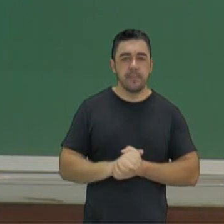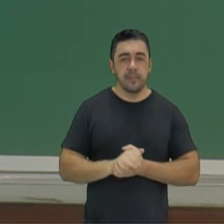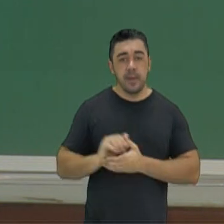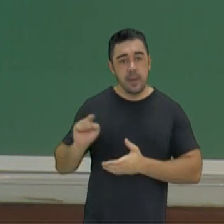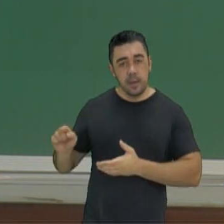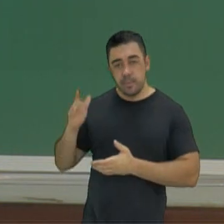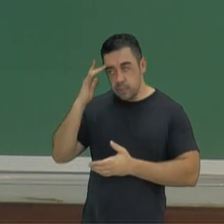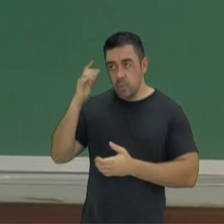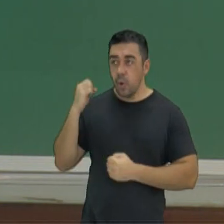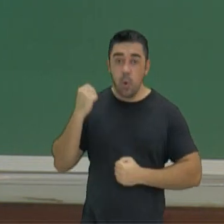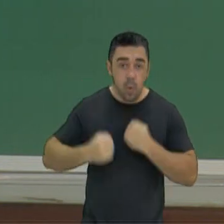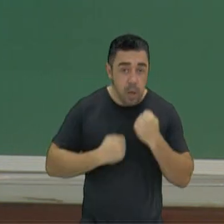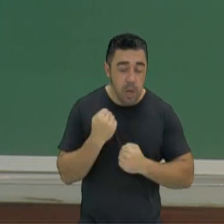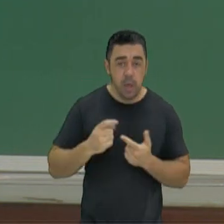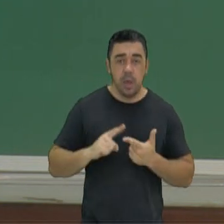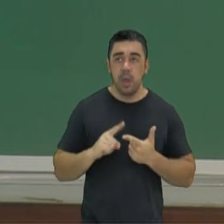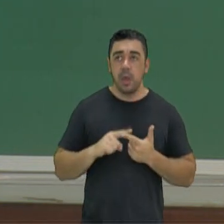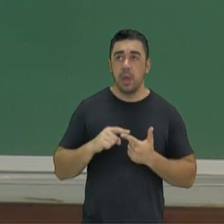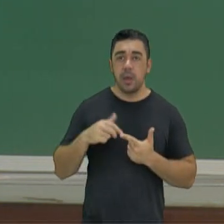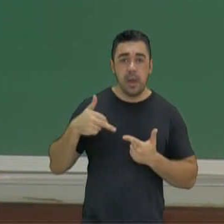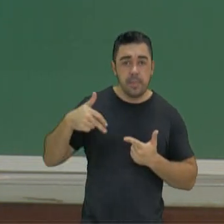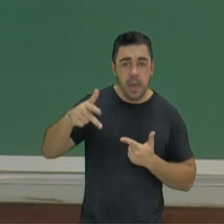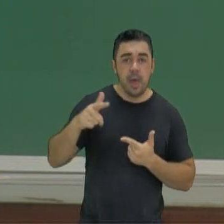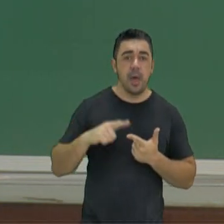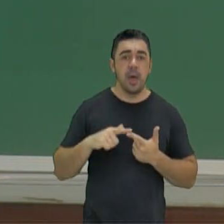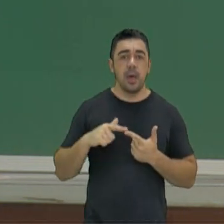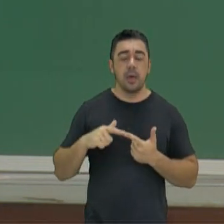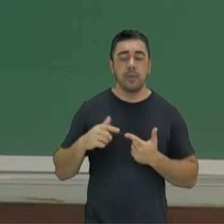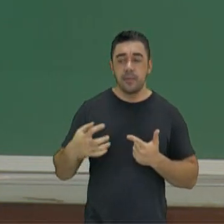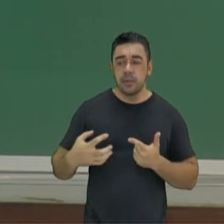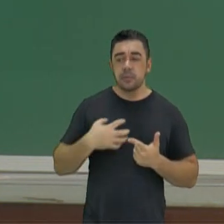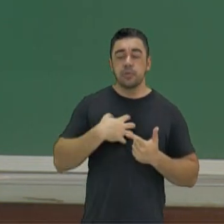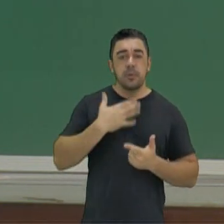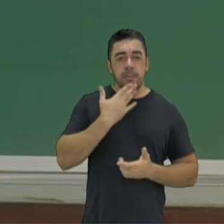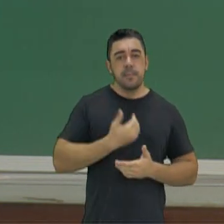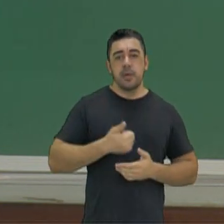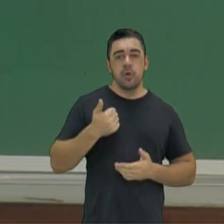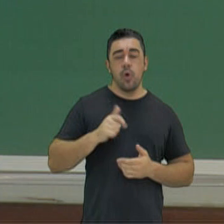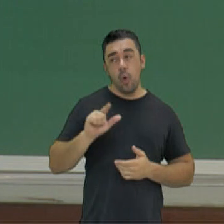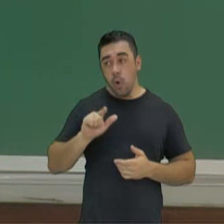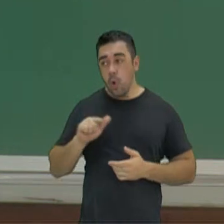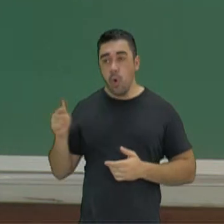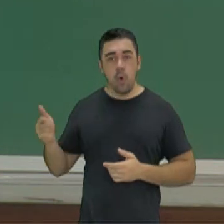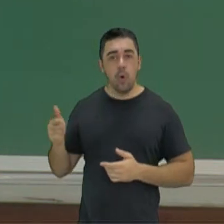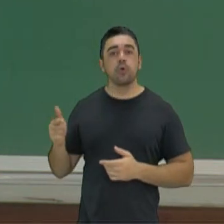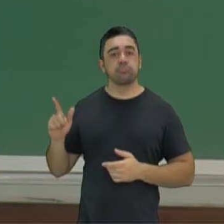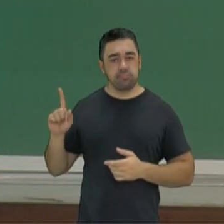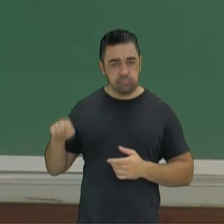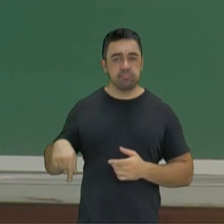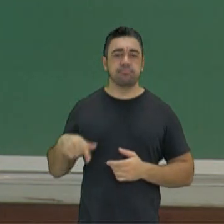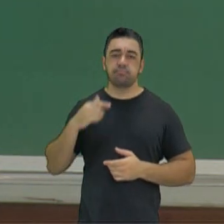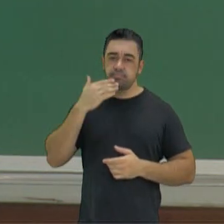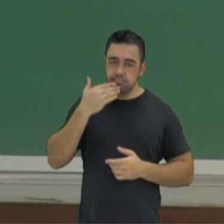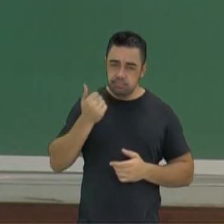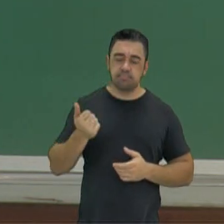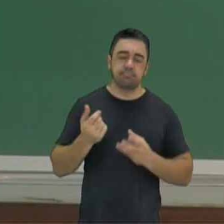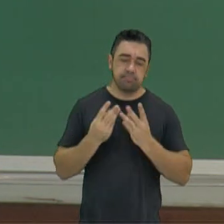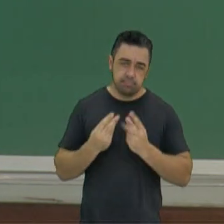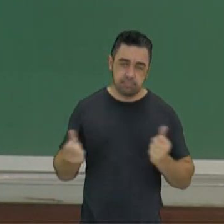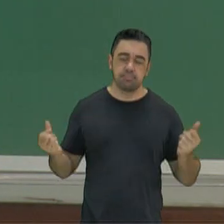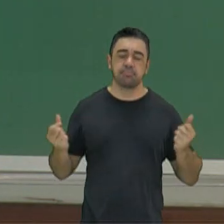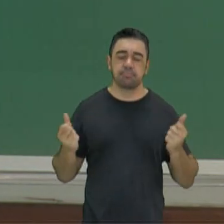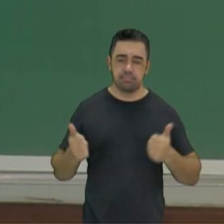precisar correr por algum motivo, fazer uma caminhada, outros exercícios, outras atividades físicas, ela vai ter essa